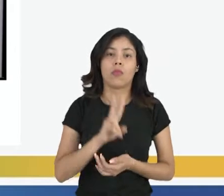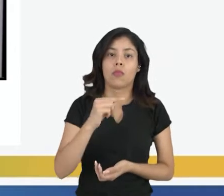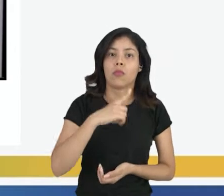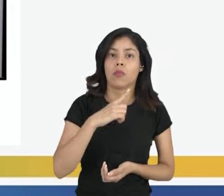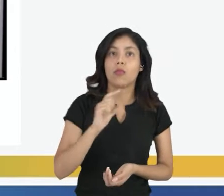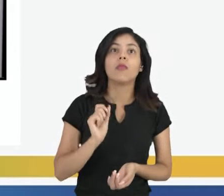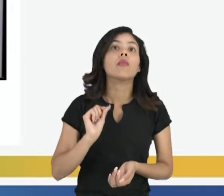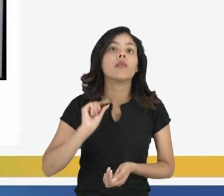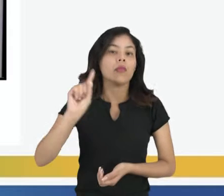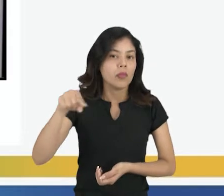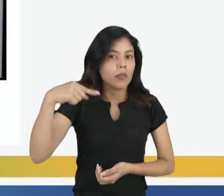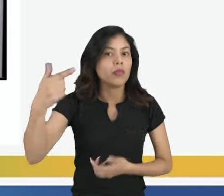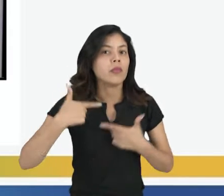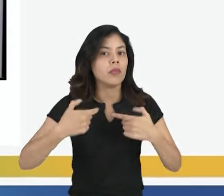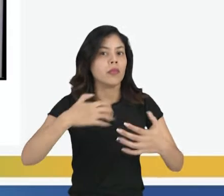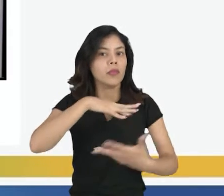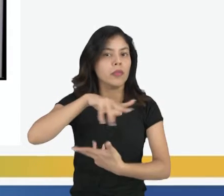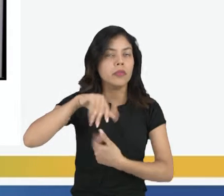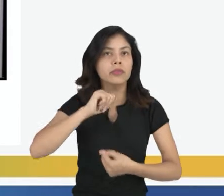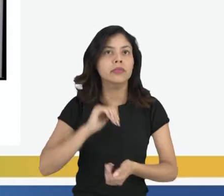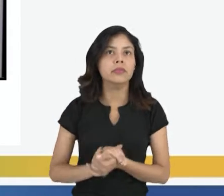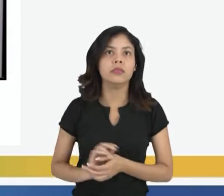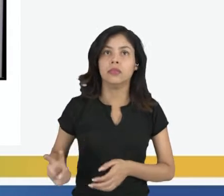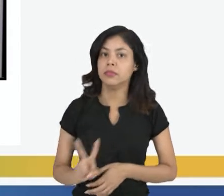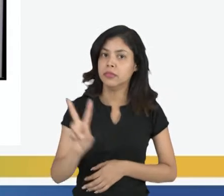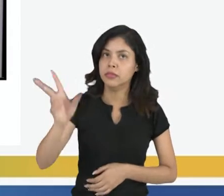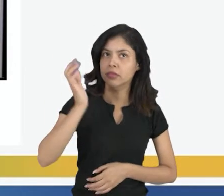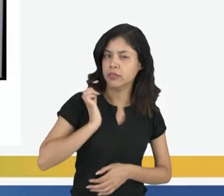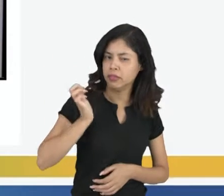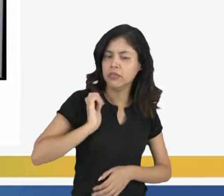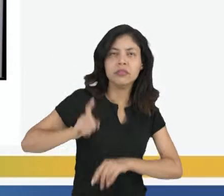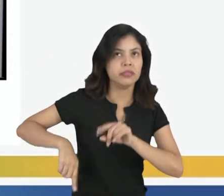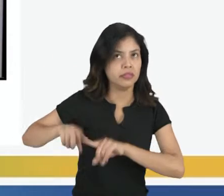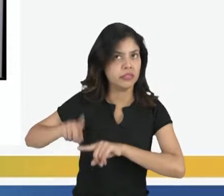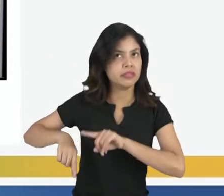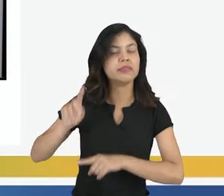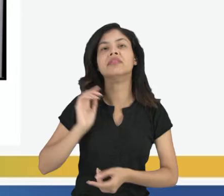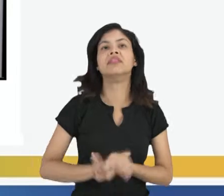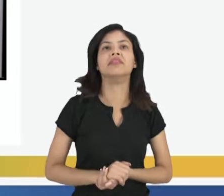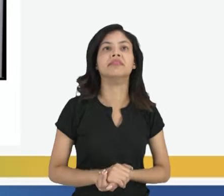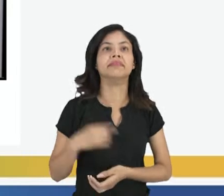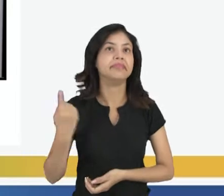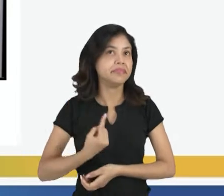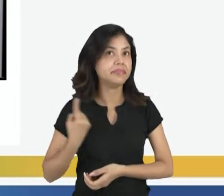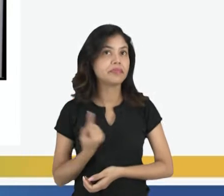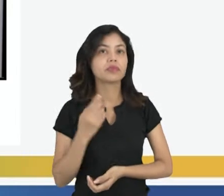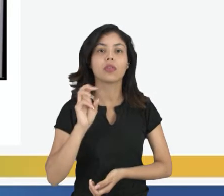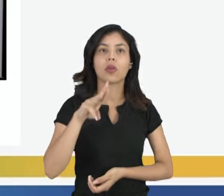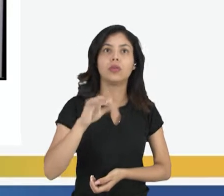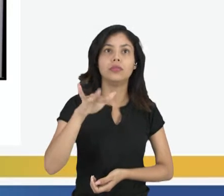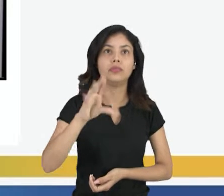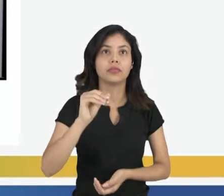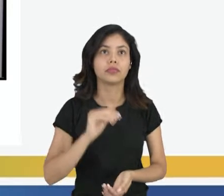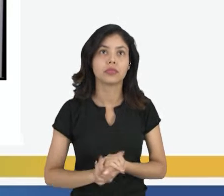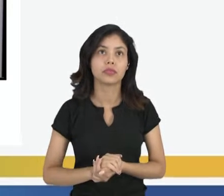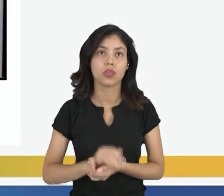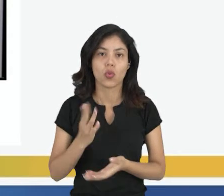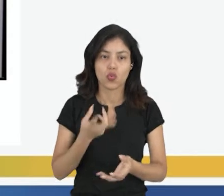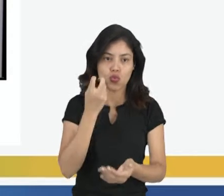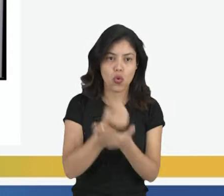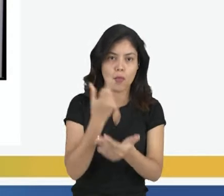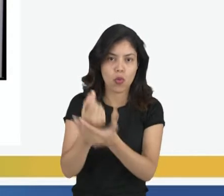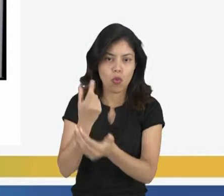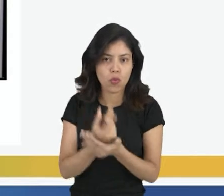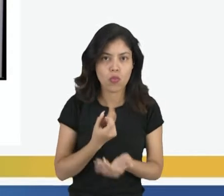vai ter, então, pós-Segunda Guerra, a valorização da riqueza material, o individualismo, né, o